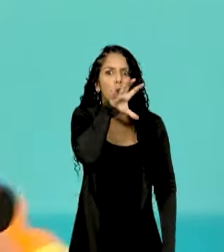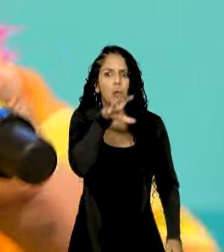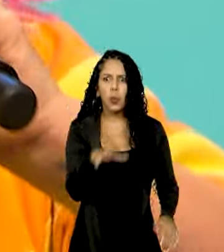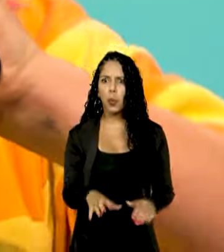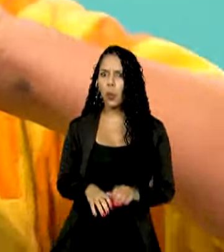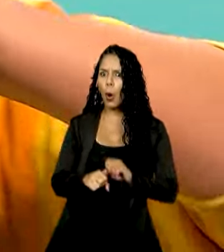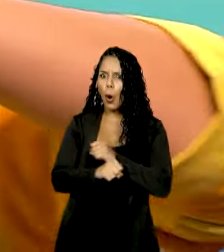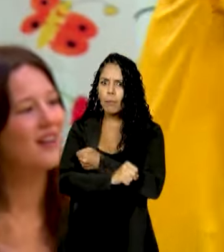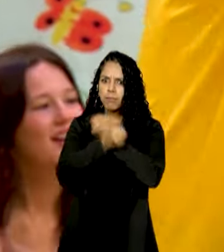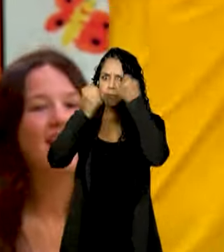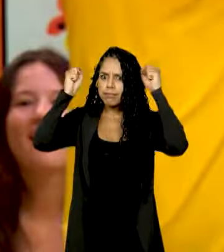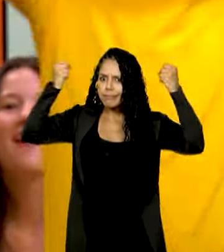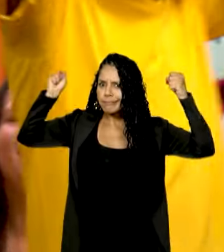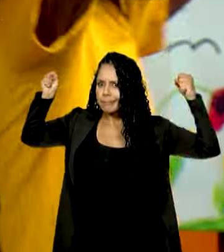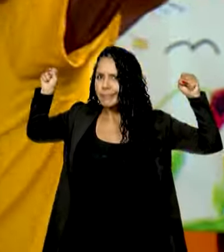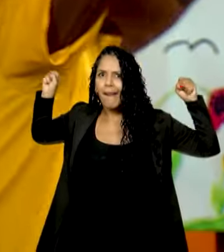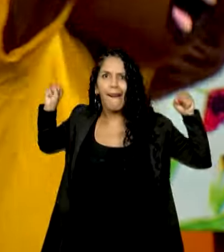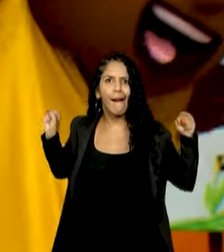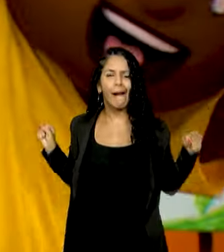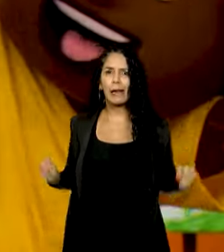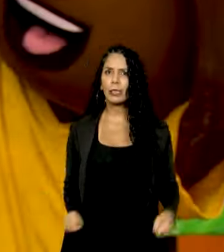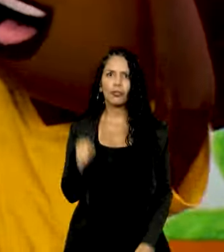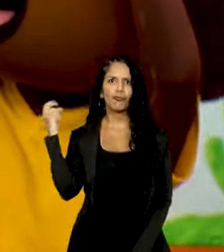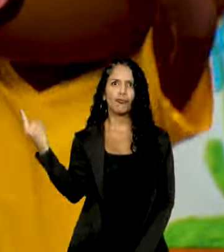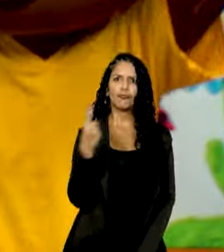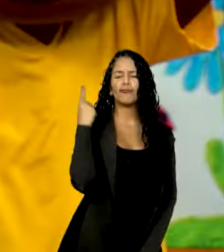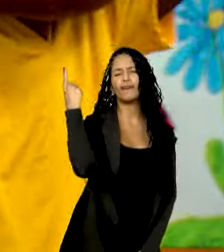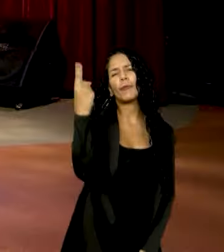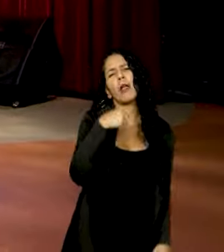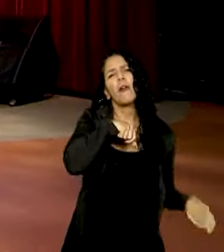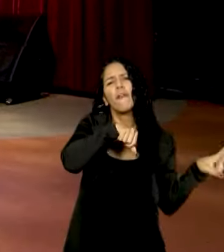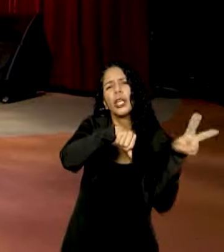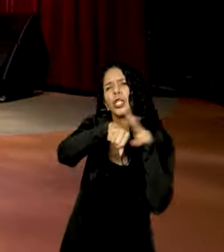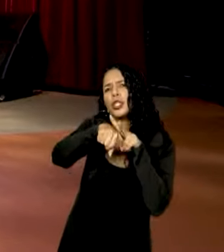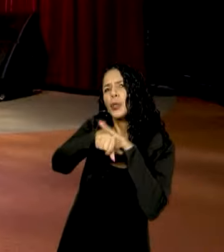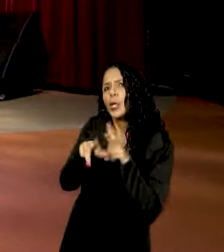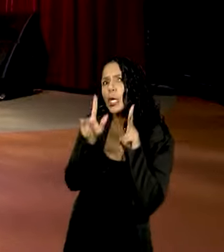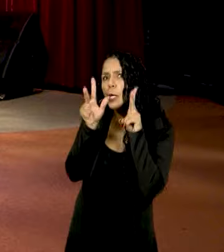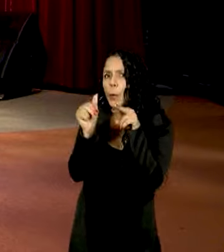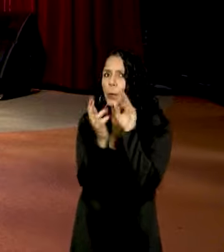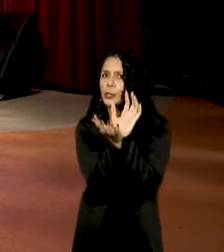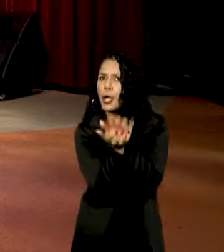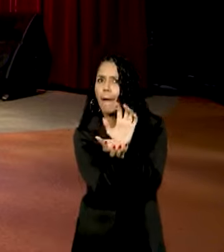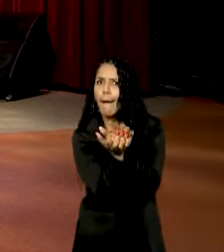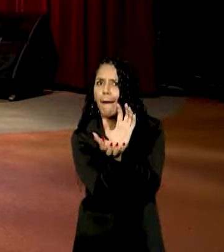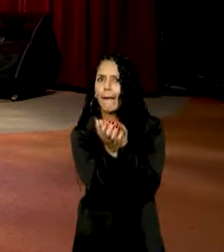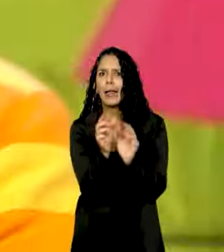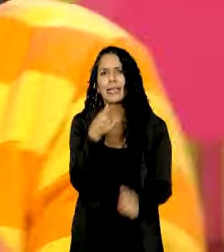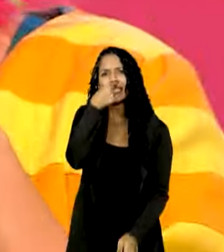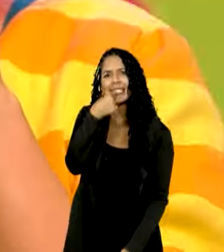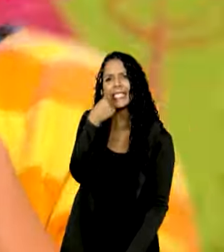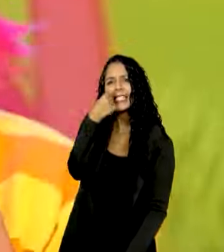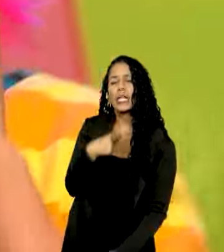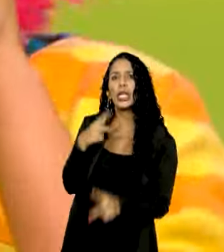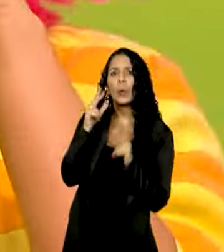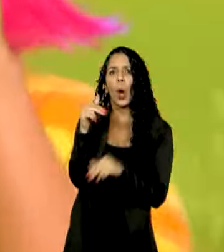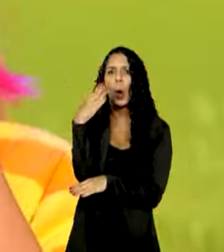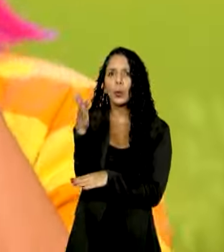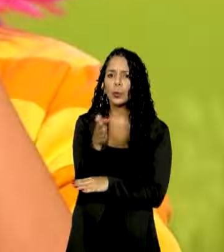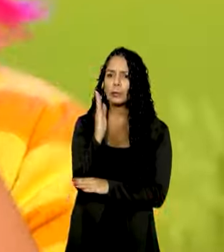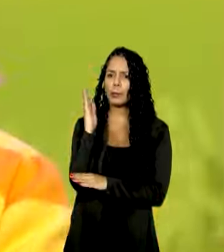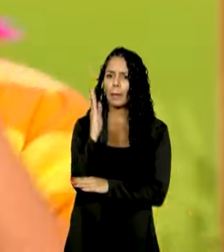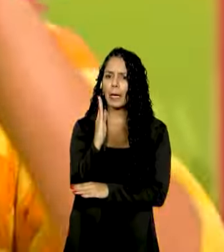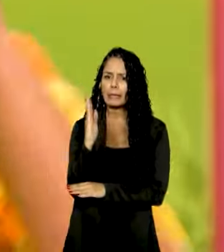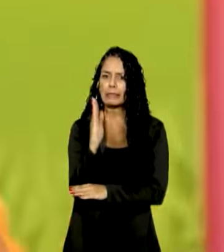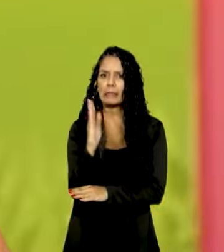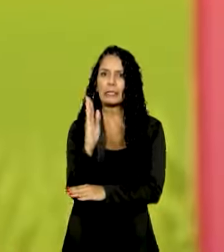Havia um bicho enorme, grande e gigante, verdinho como jacaré, dentuço igual